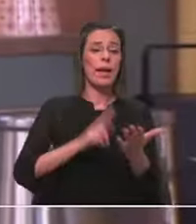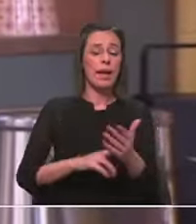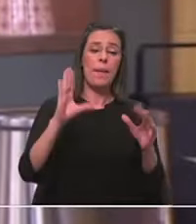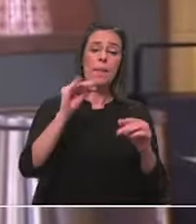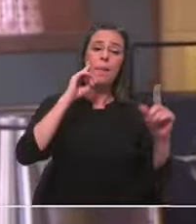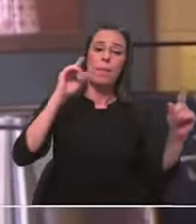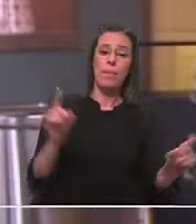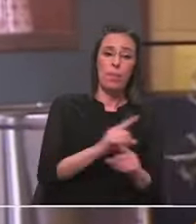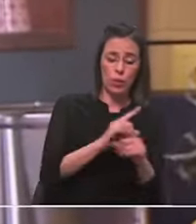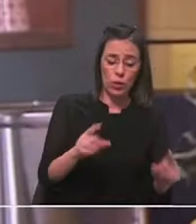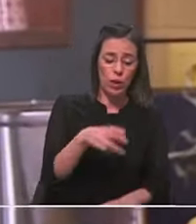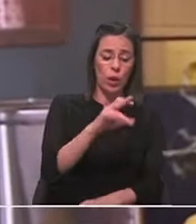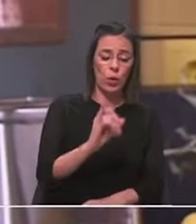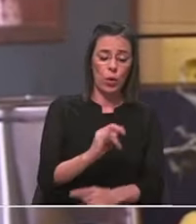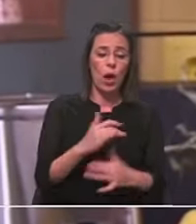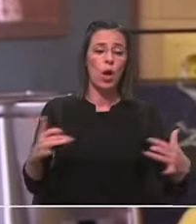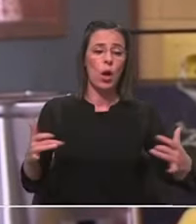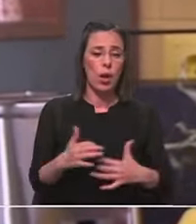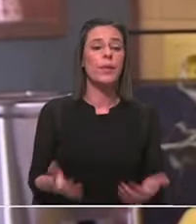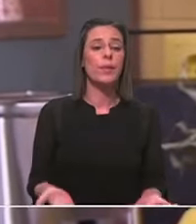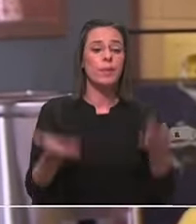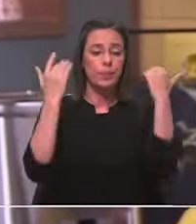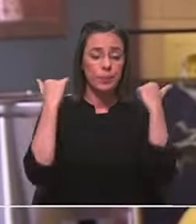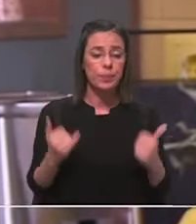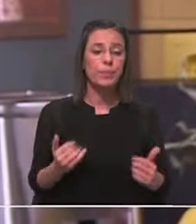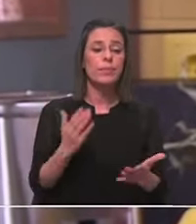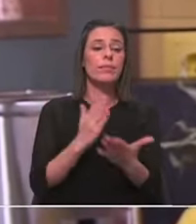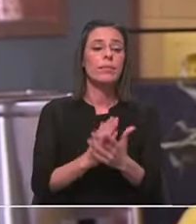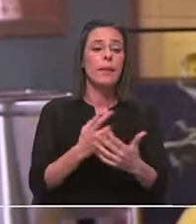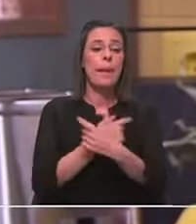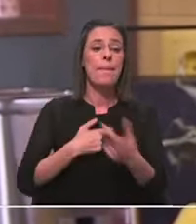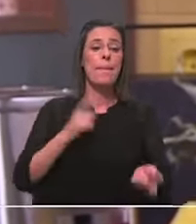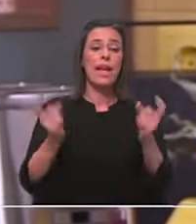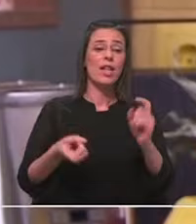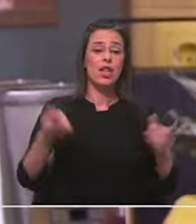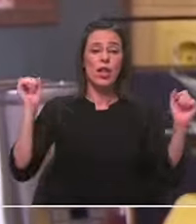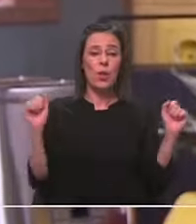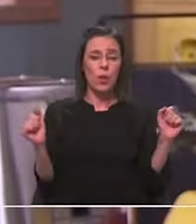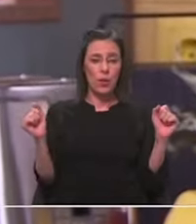ouvir mais uma música do Ruizinho do Acordeão. Vamos viajar até ao México!